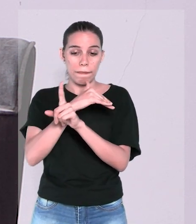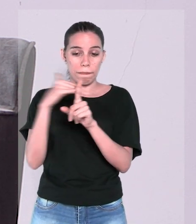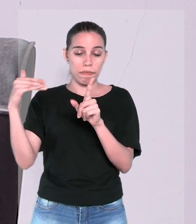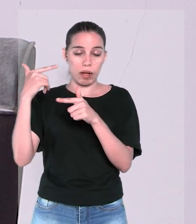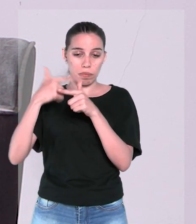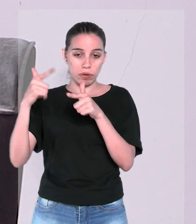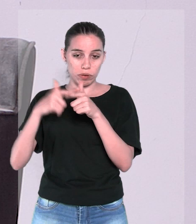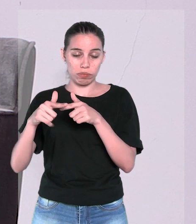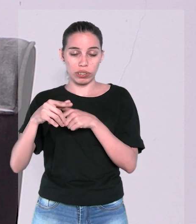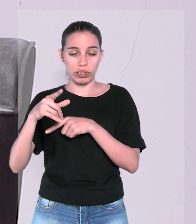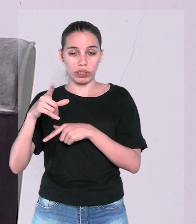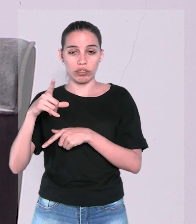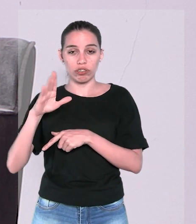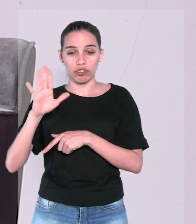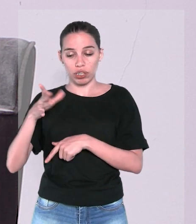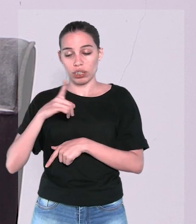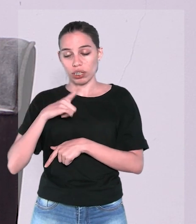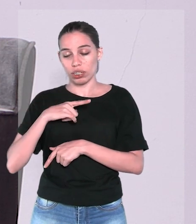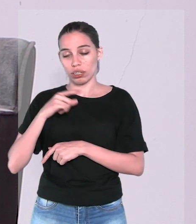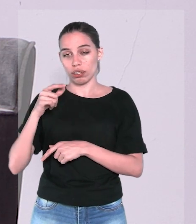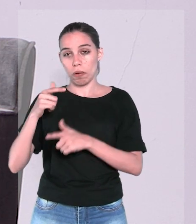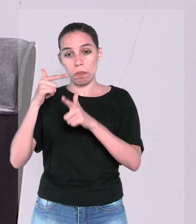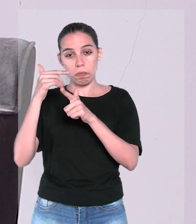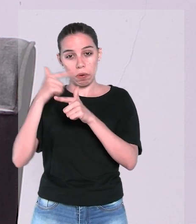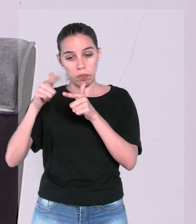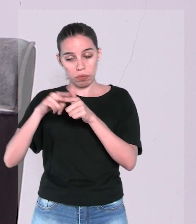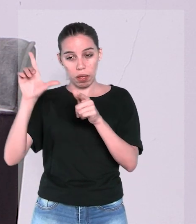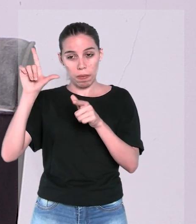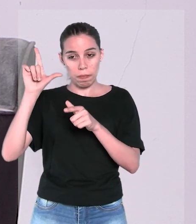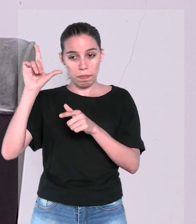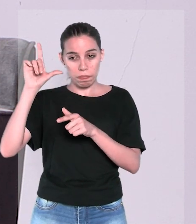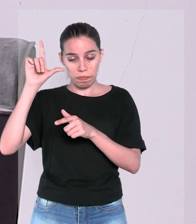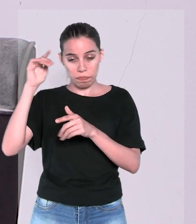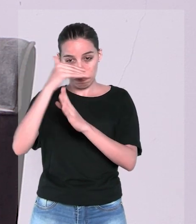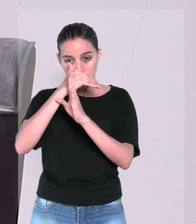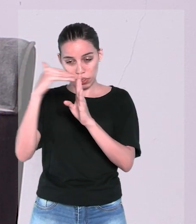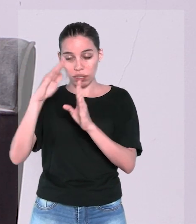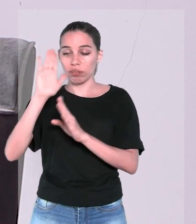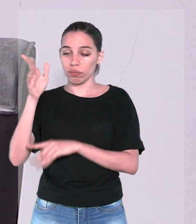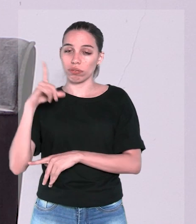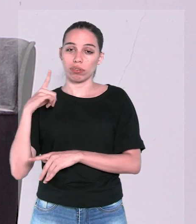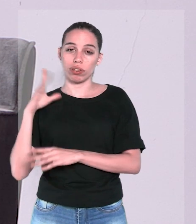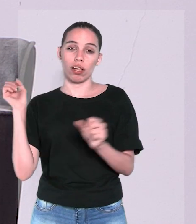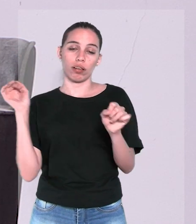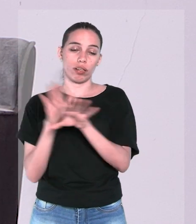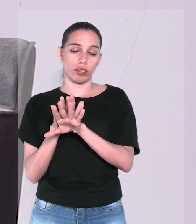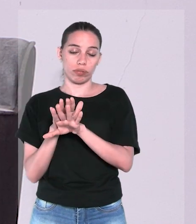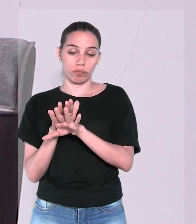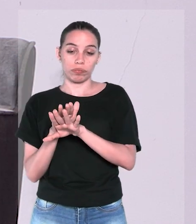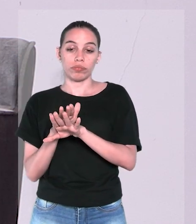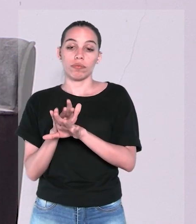resolvida. Metade, no âmbito dessa natureza. Nós não colocamos a lei em prática. Se nós colocássemos